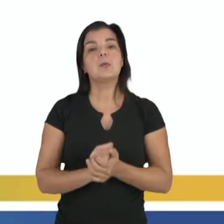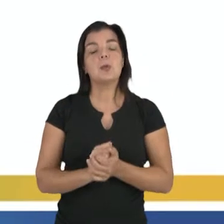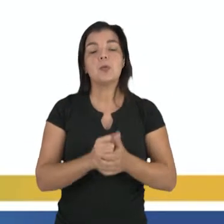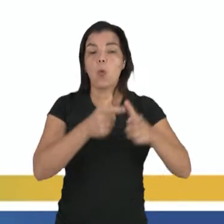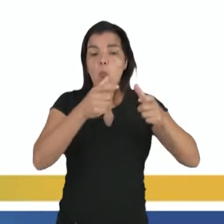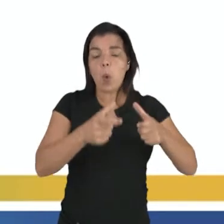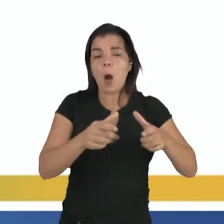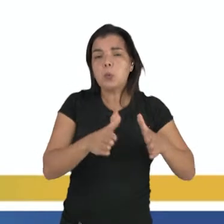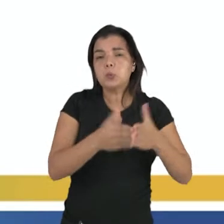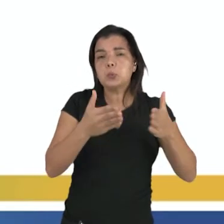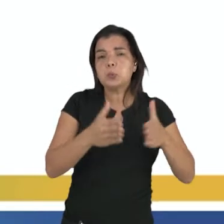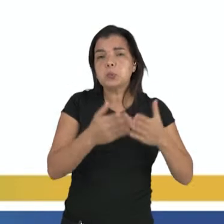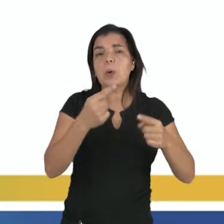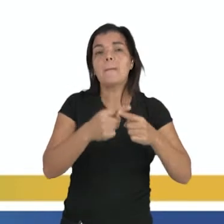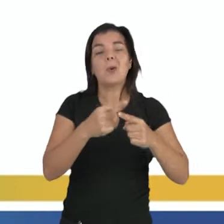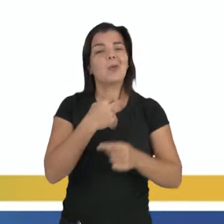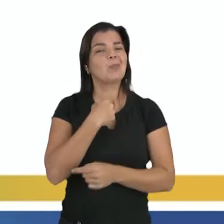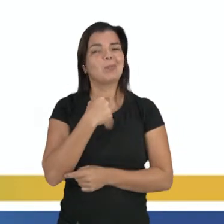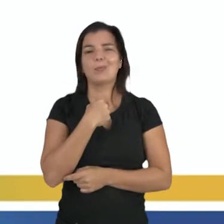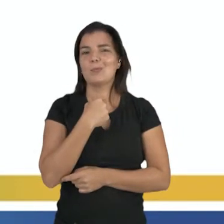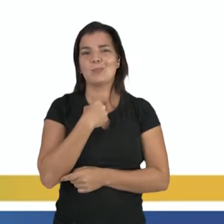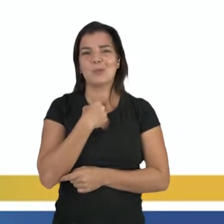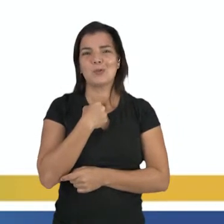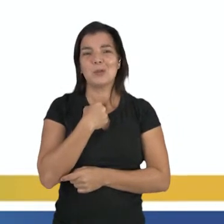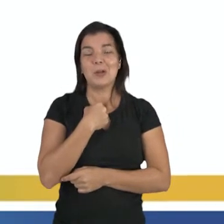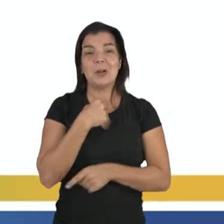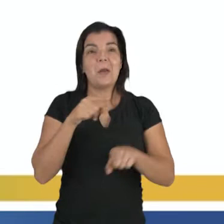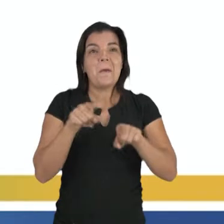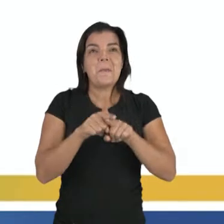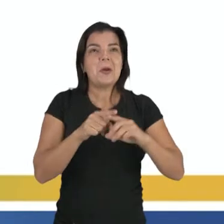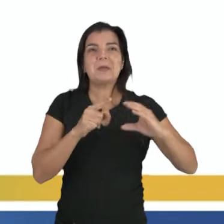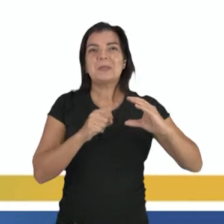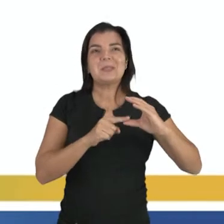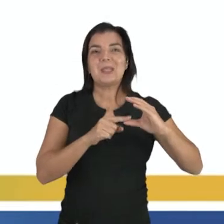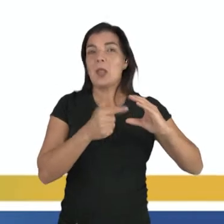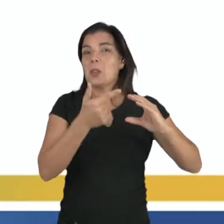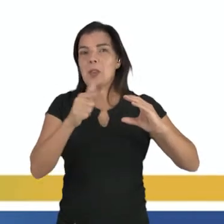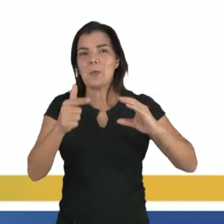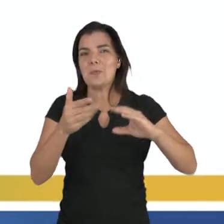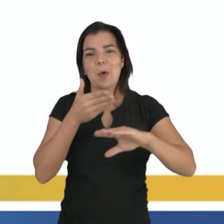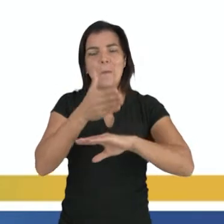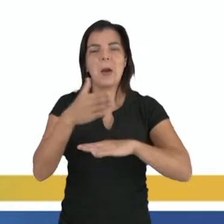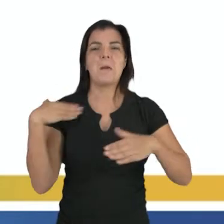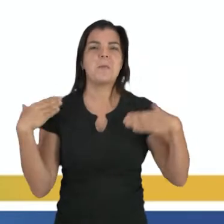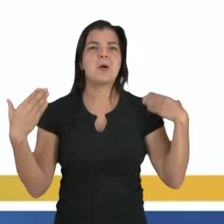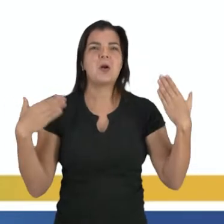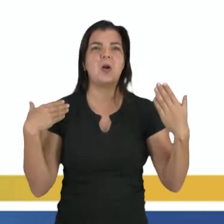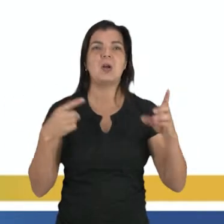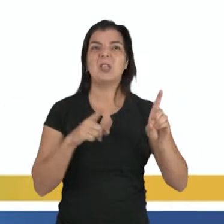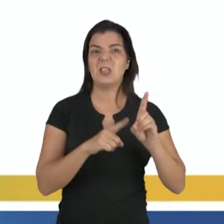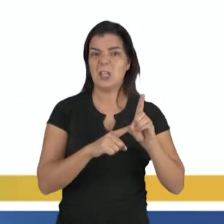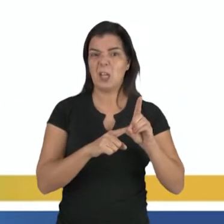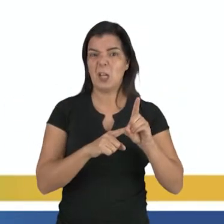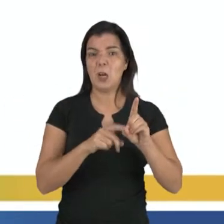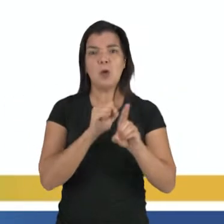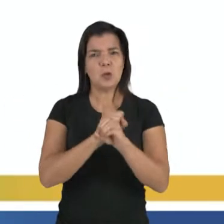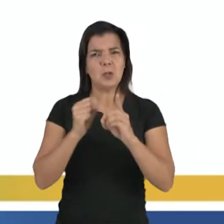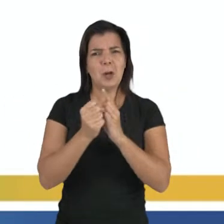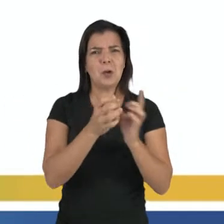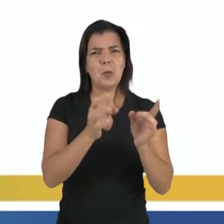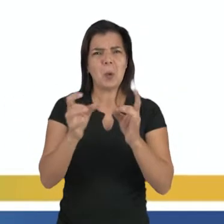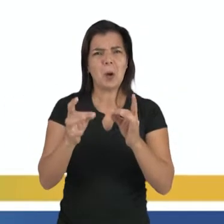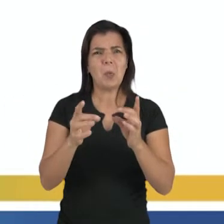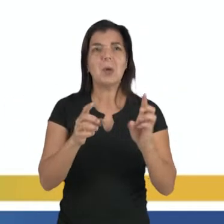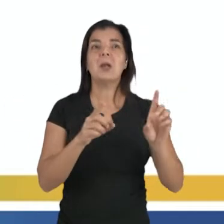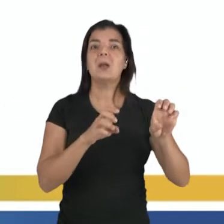favelização, porque não podia ser periferia e turismo, não tem turismo nessa área aí. Socialização e comércio, a gente viu que também não tem.